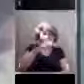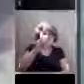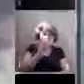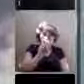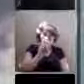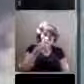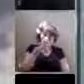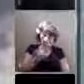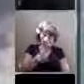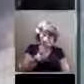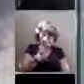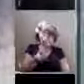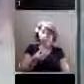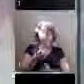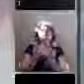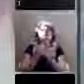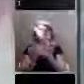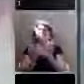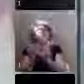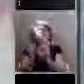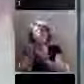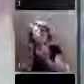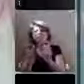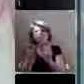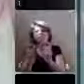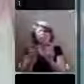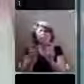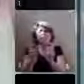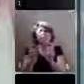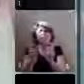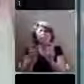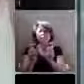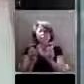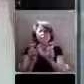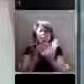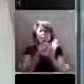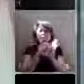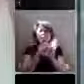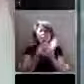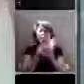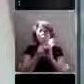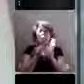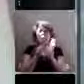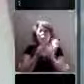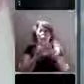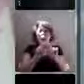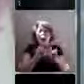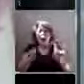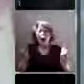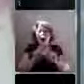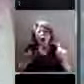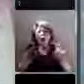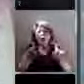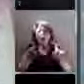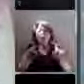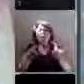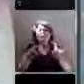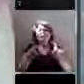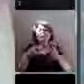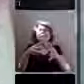das etiquetas contrastivas, tá? Uhum. Para o DIFAP, o período ficou confuso. Para o DIFAP, os autores